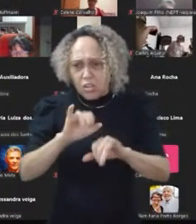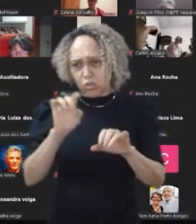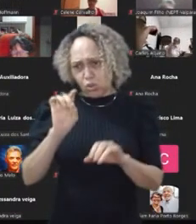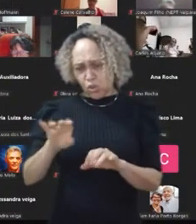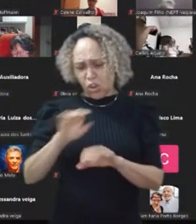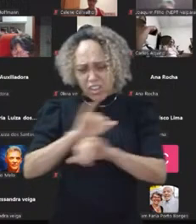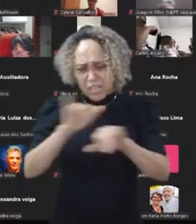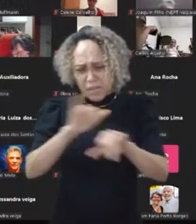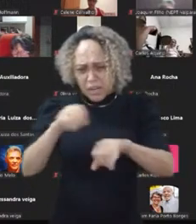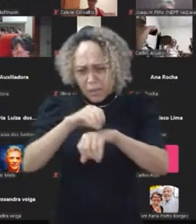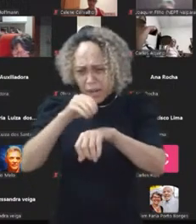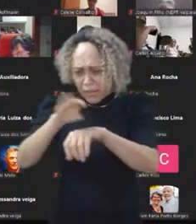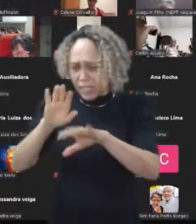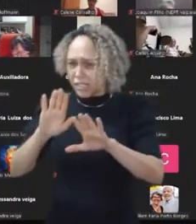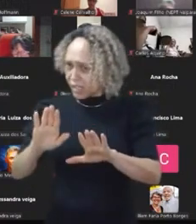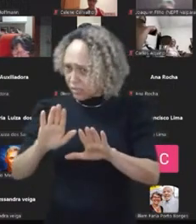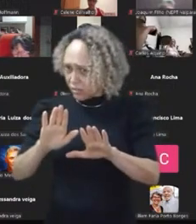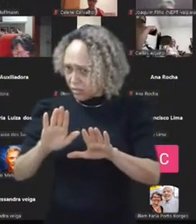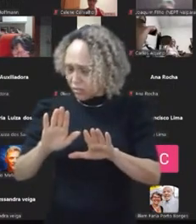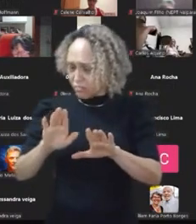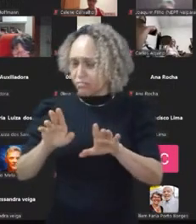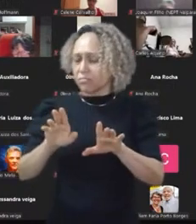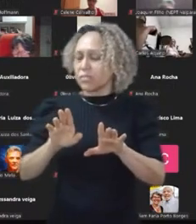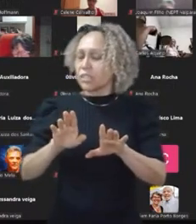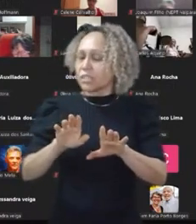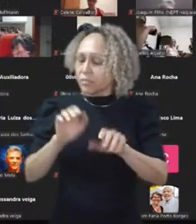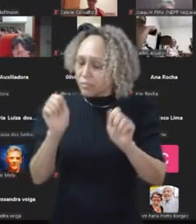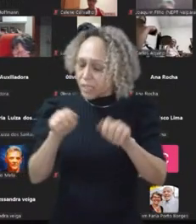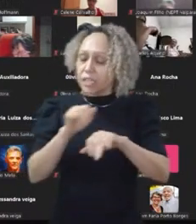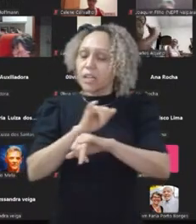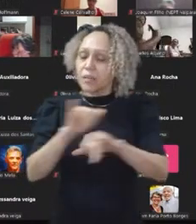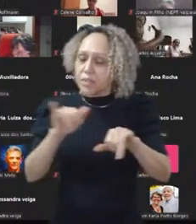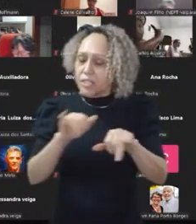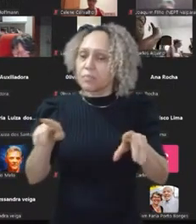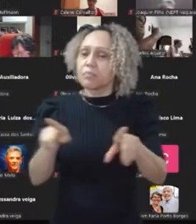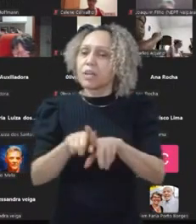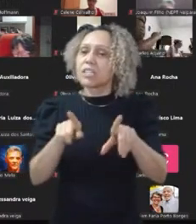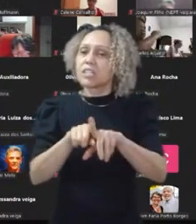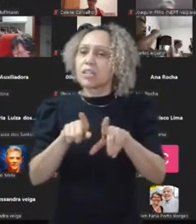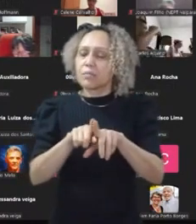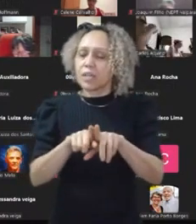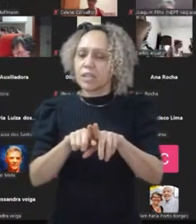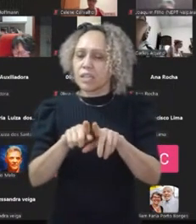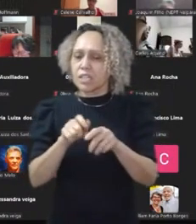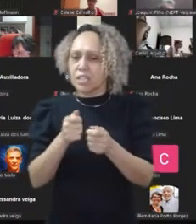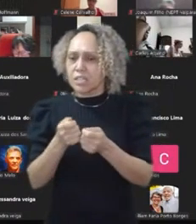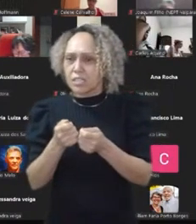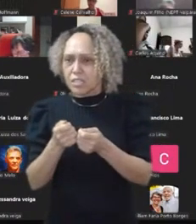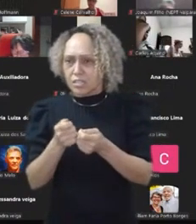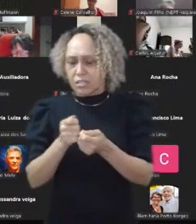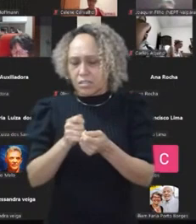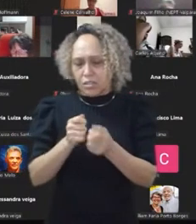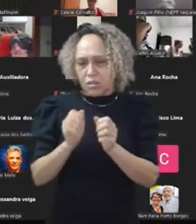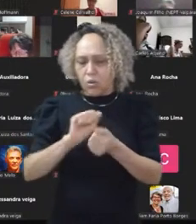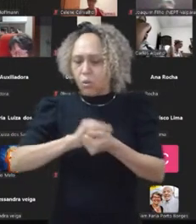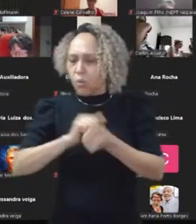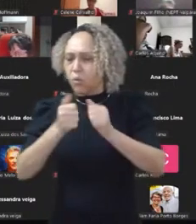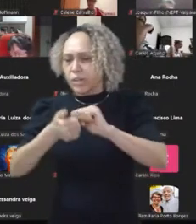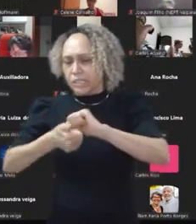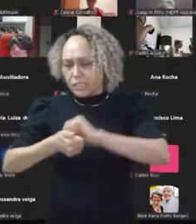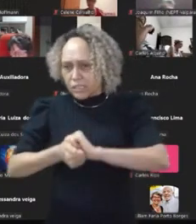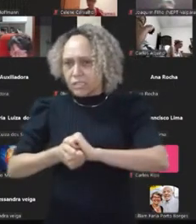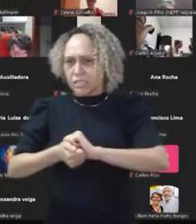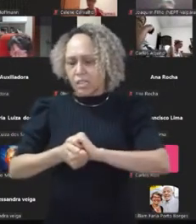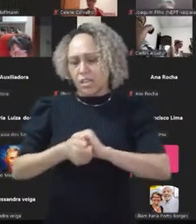certa moldagem informar num certo tipo de dar forma aos sujeitos contemporâneos que essas redes produzem não é só uma questão do